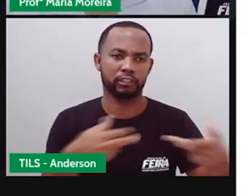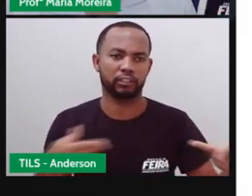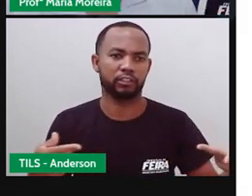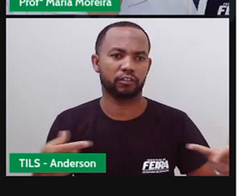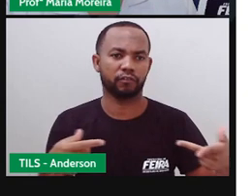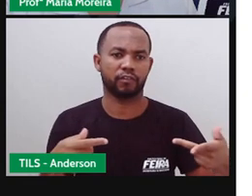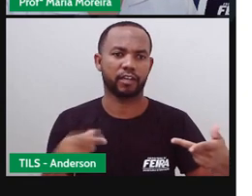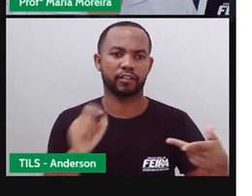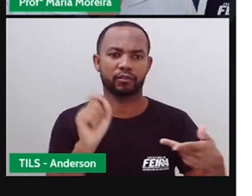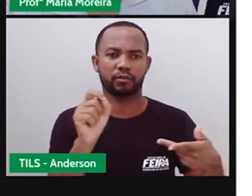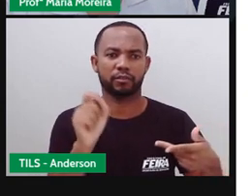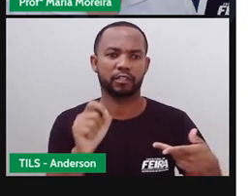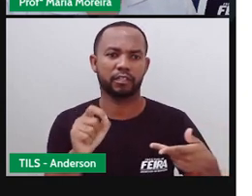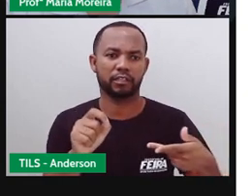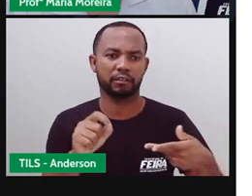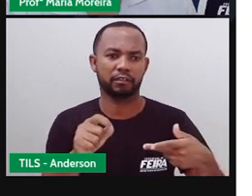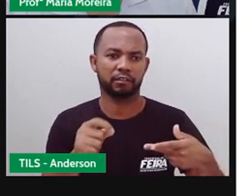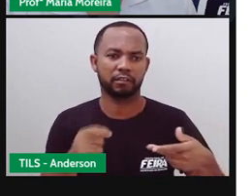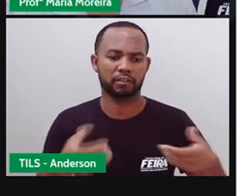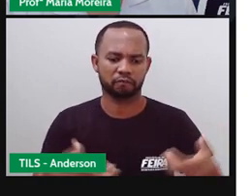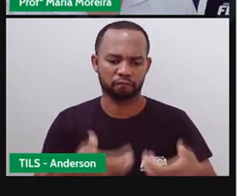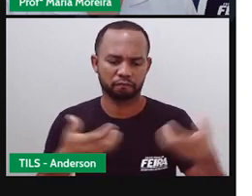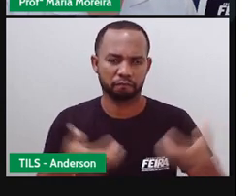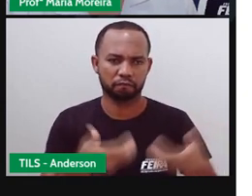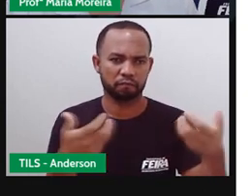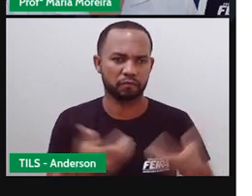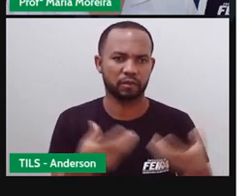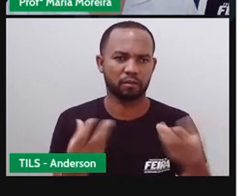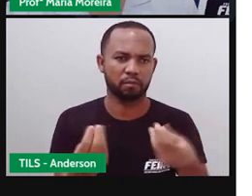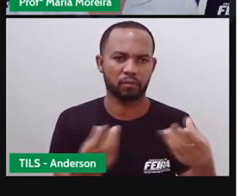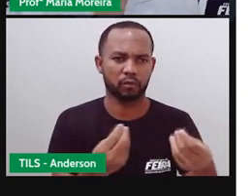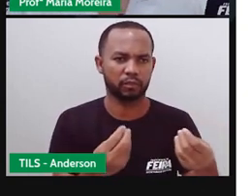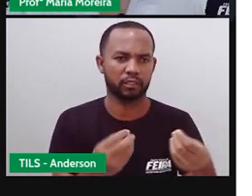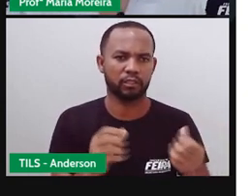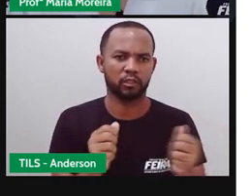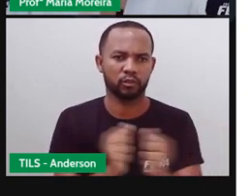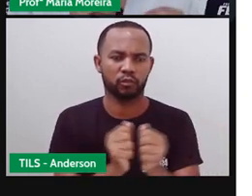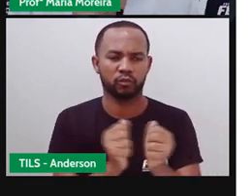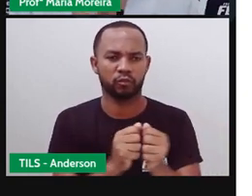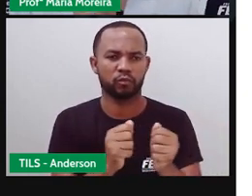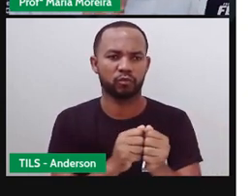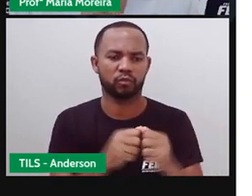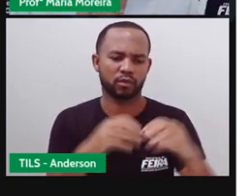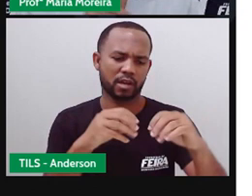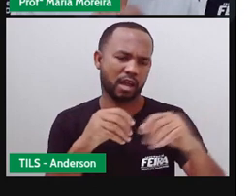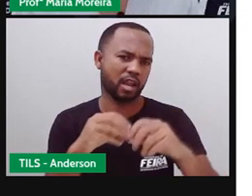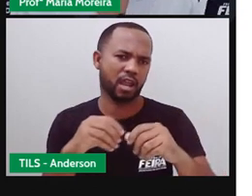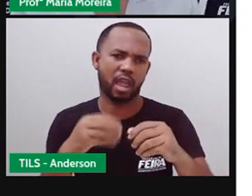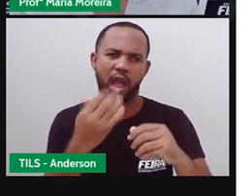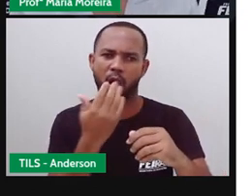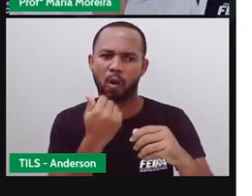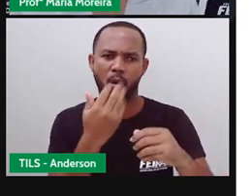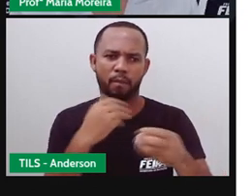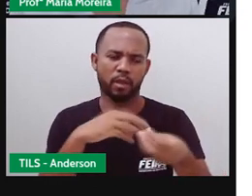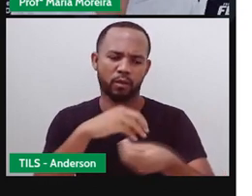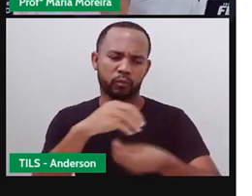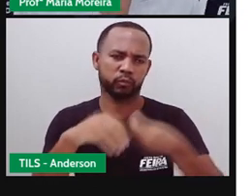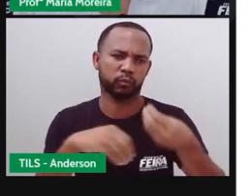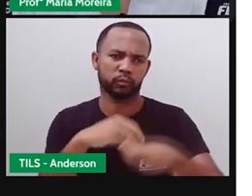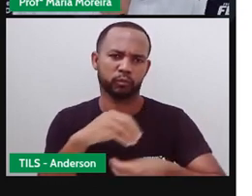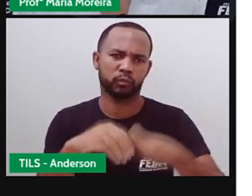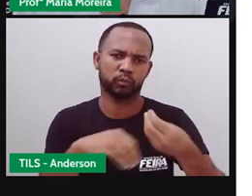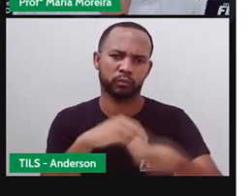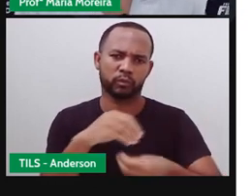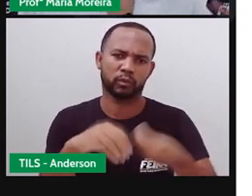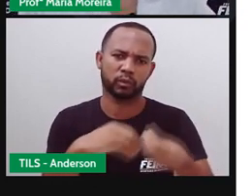né que é ingerido com grandes quantidades de terra Então os vegetais os restos de vegetais